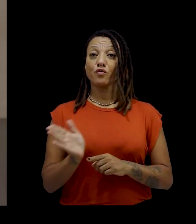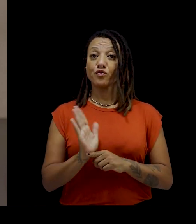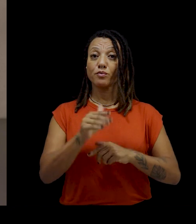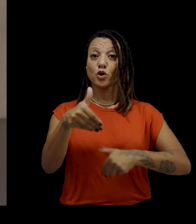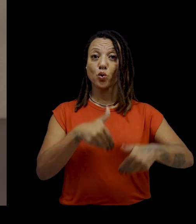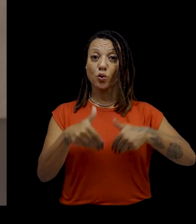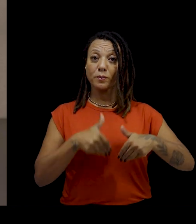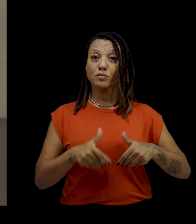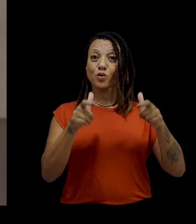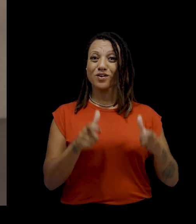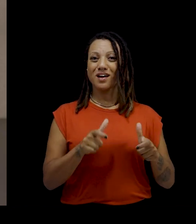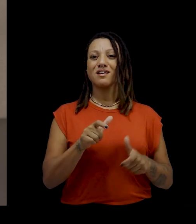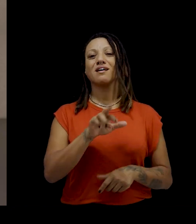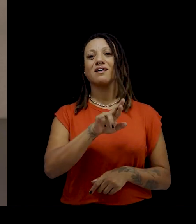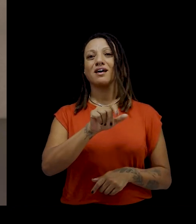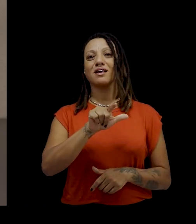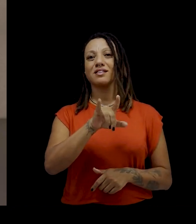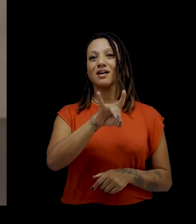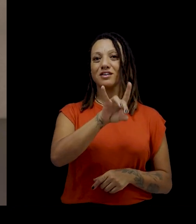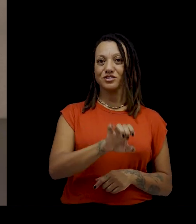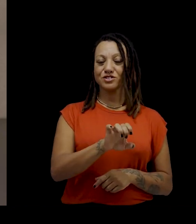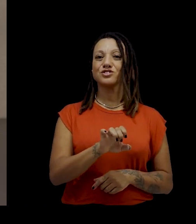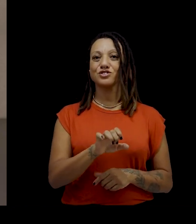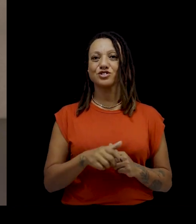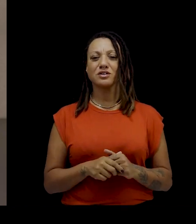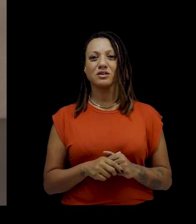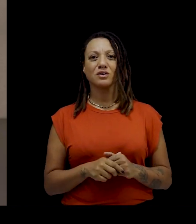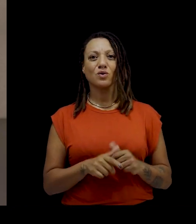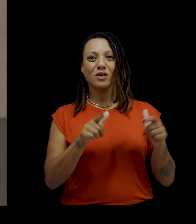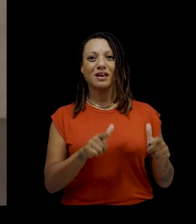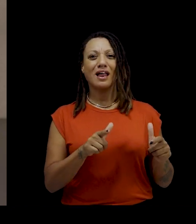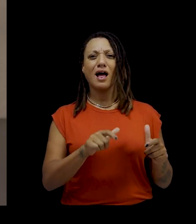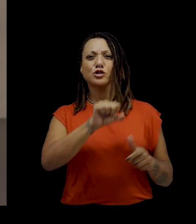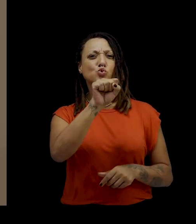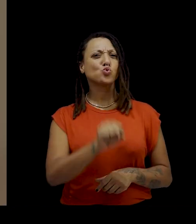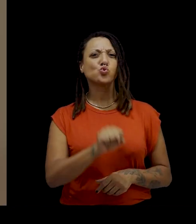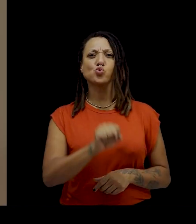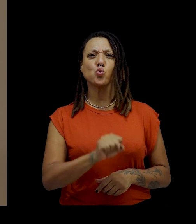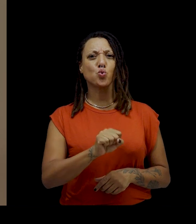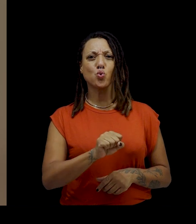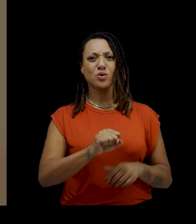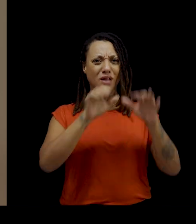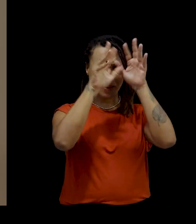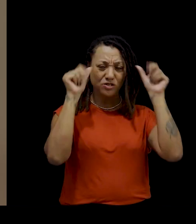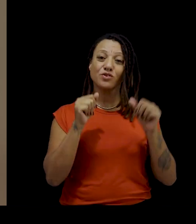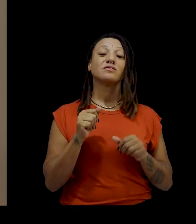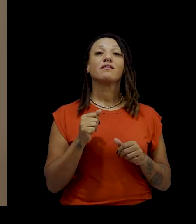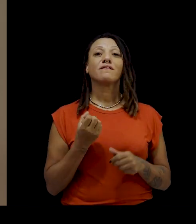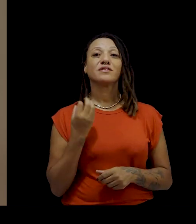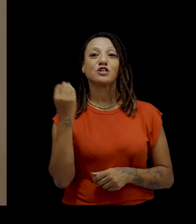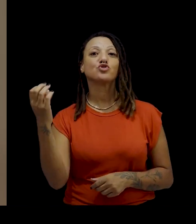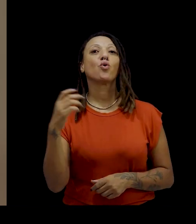Curupira foi filmada no Distrito da Realidade, que fica no Arco do Desmatamento, no sul do Amazonas. Então a gente voou para